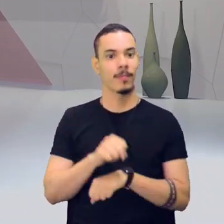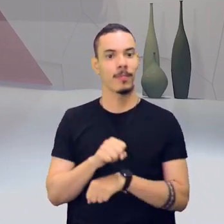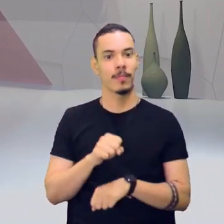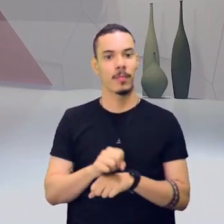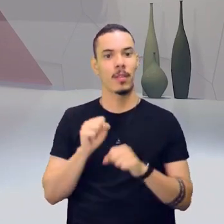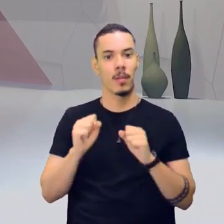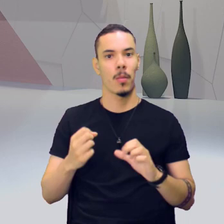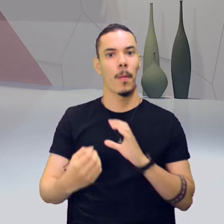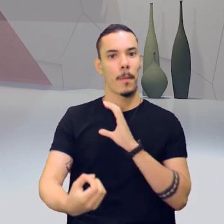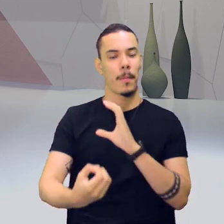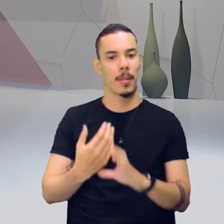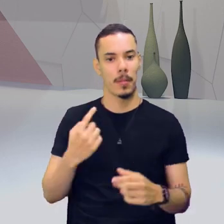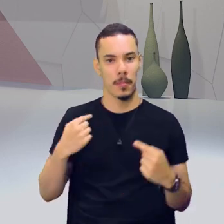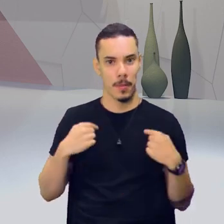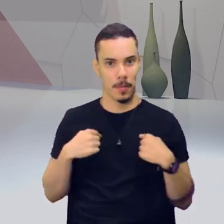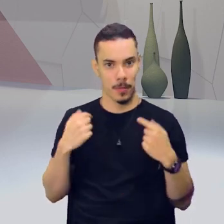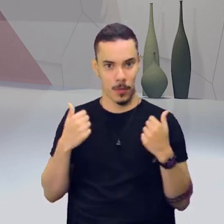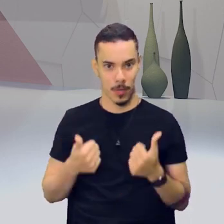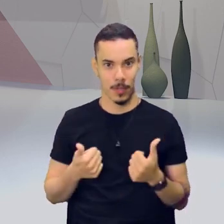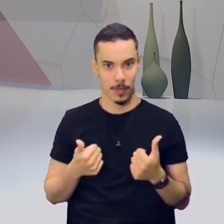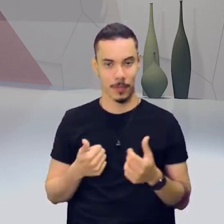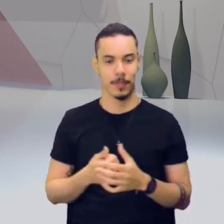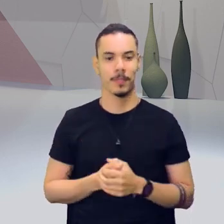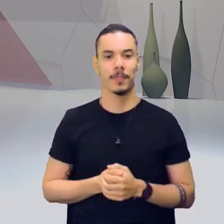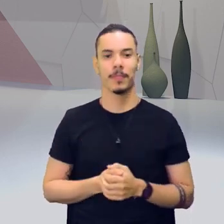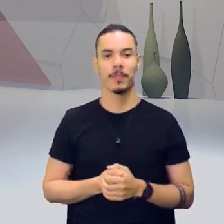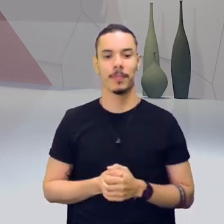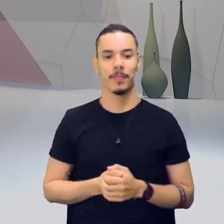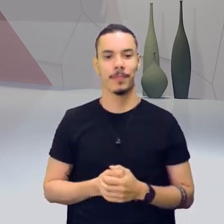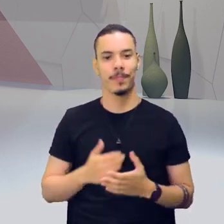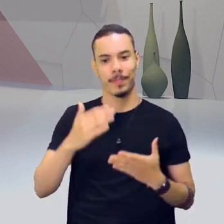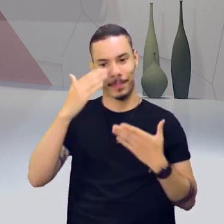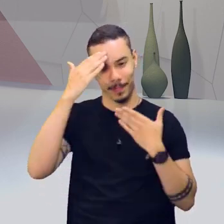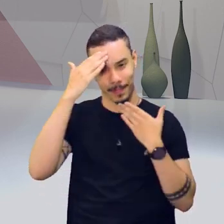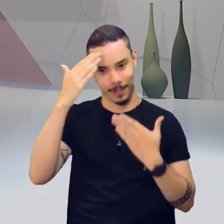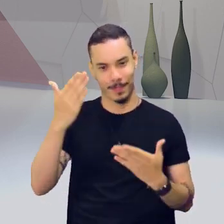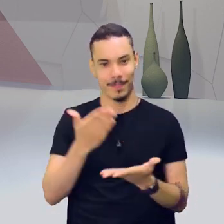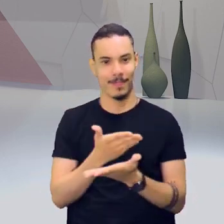pode mandar no meu privado, beleza? Então,